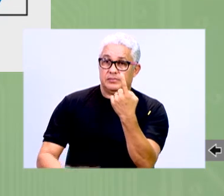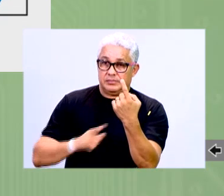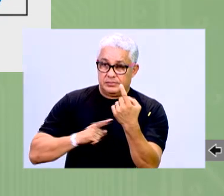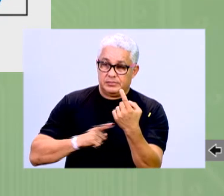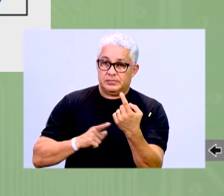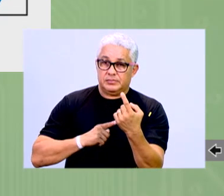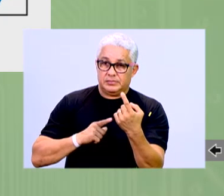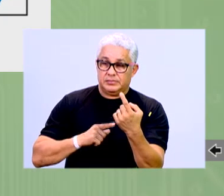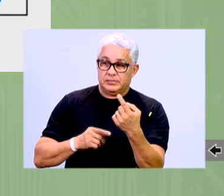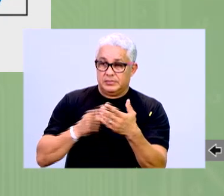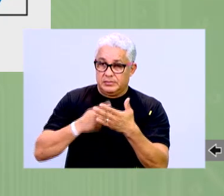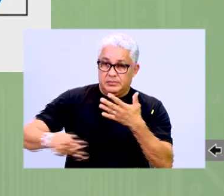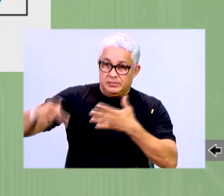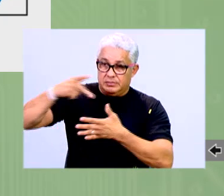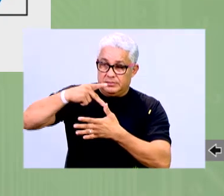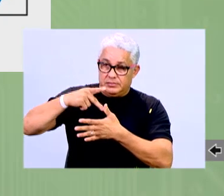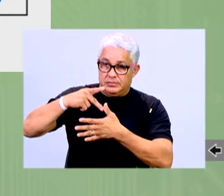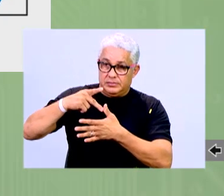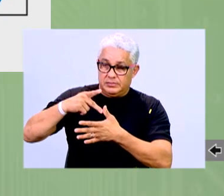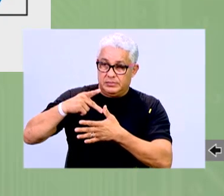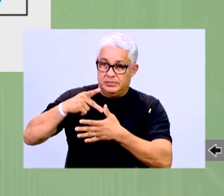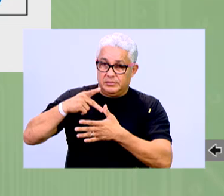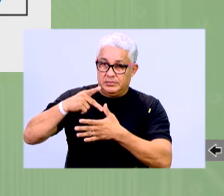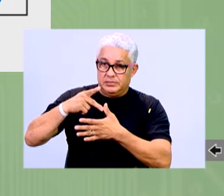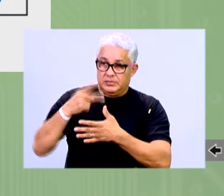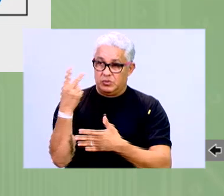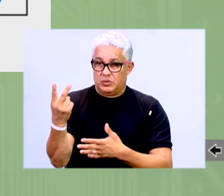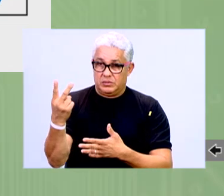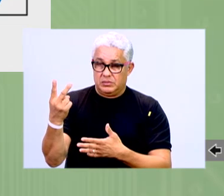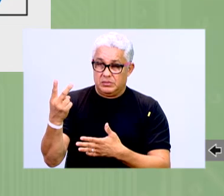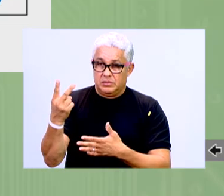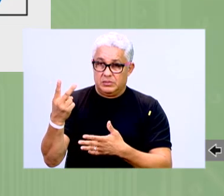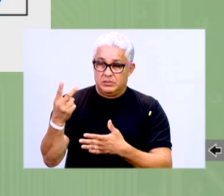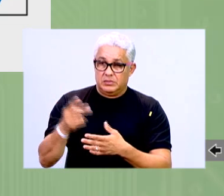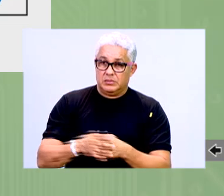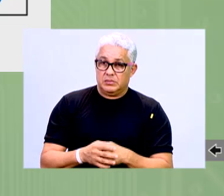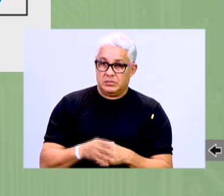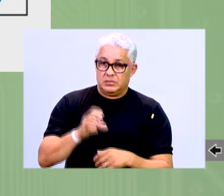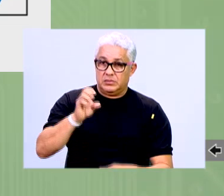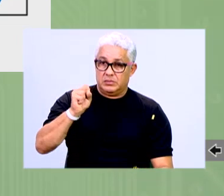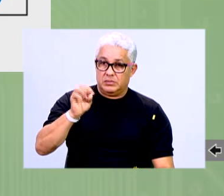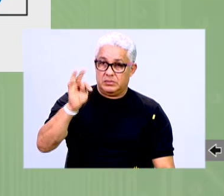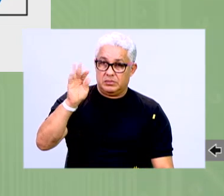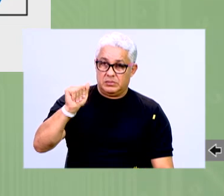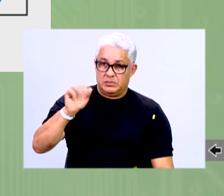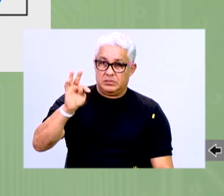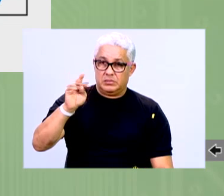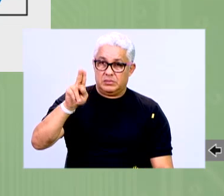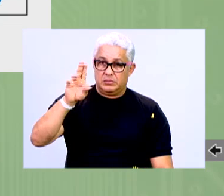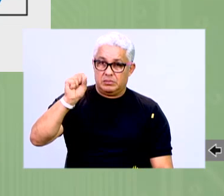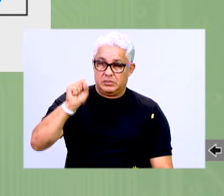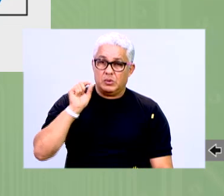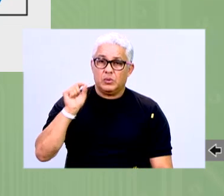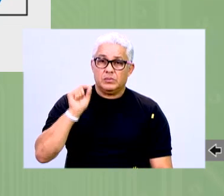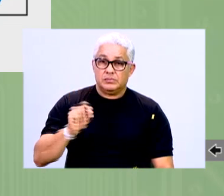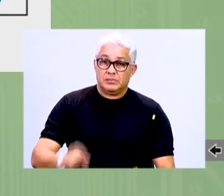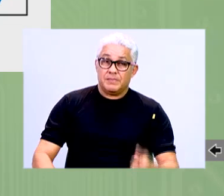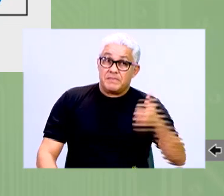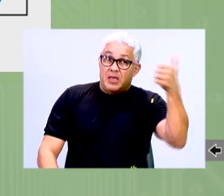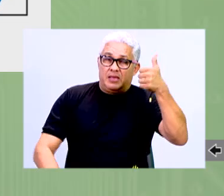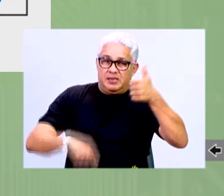do pedido com prioridade 2. Ou seja, o que vem